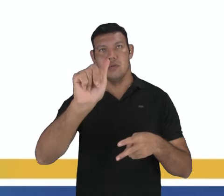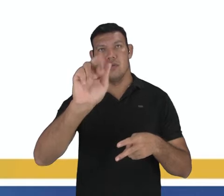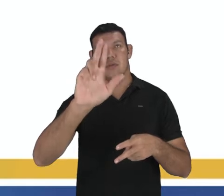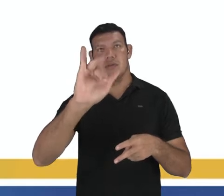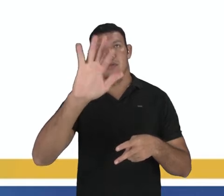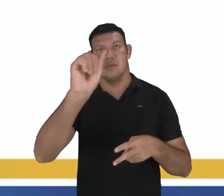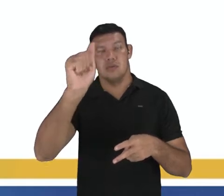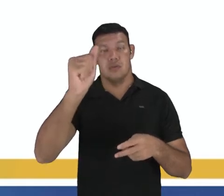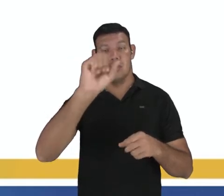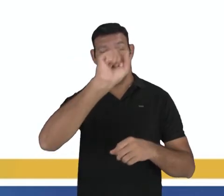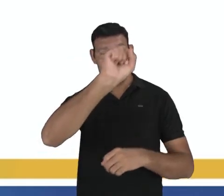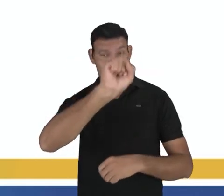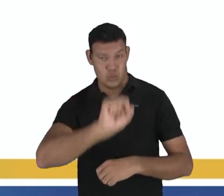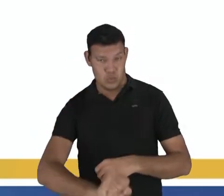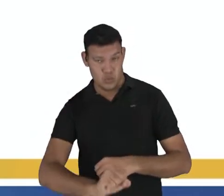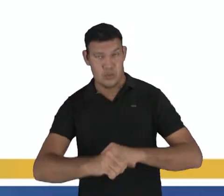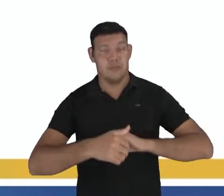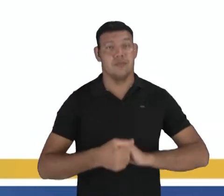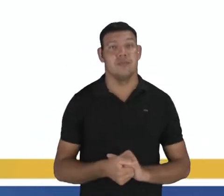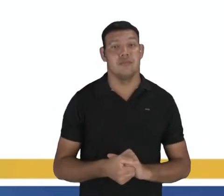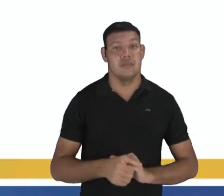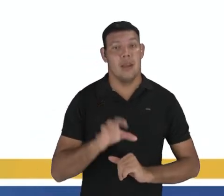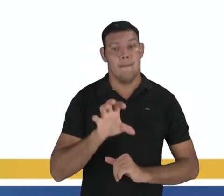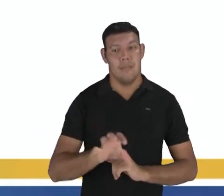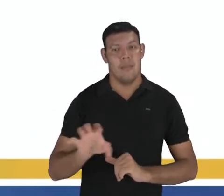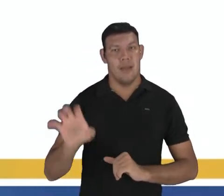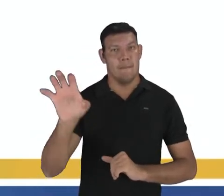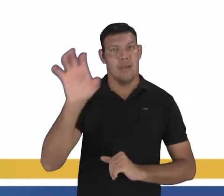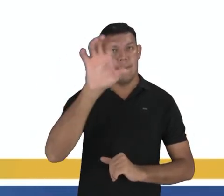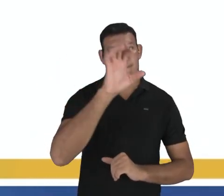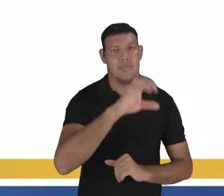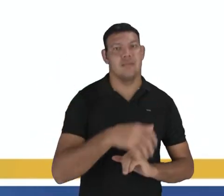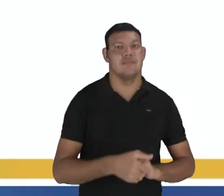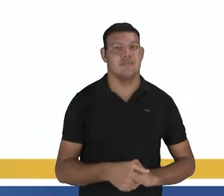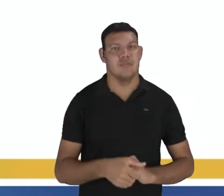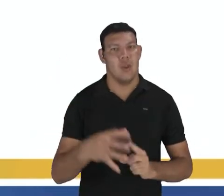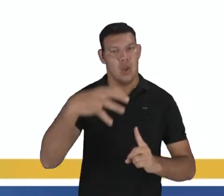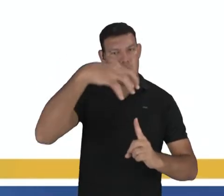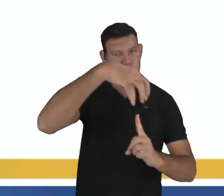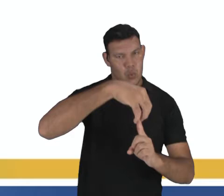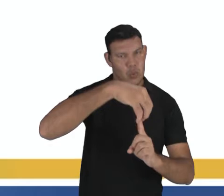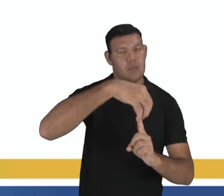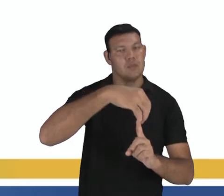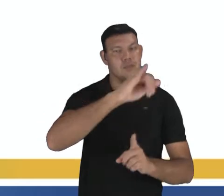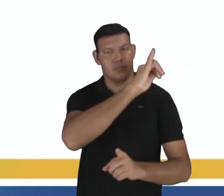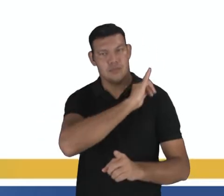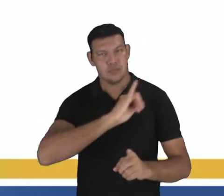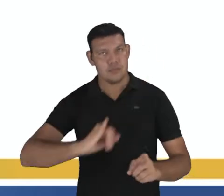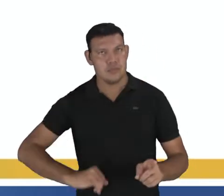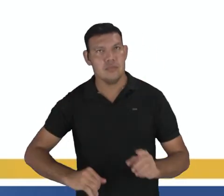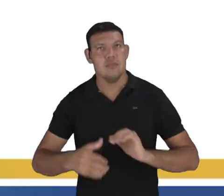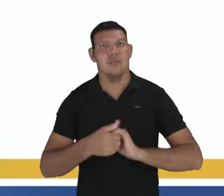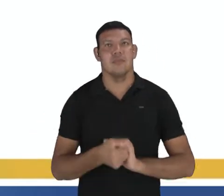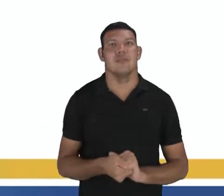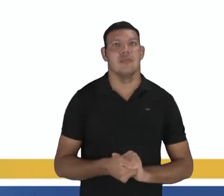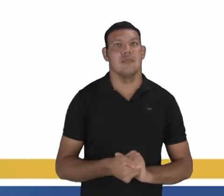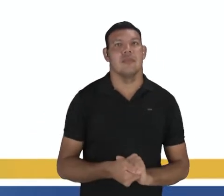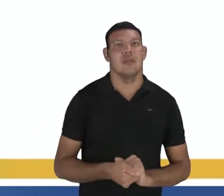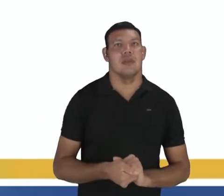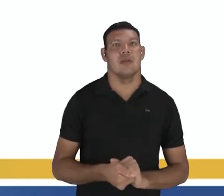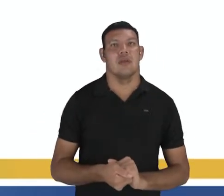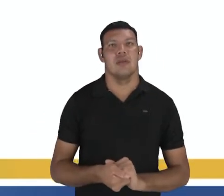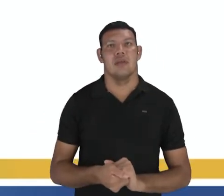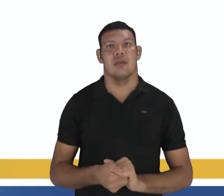situado ao sul do Saara. Nessas regiões estabeleceram-se reinos e impérios como o de Gana, Mali, Songhai,